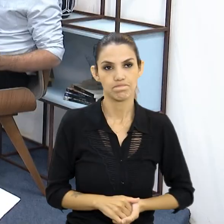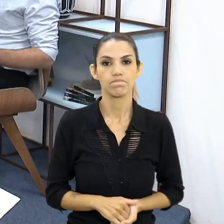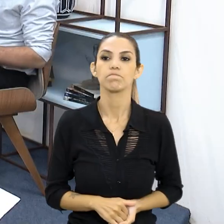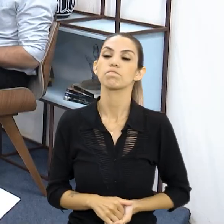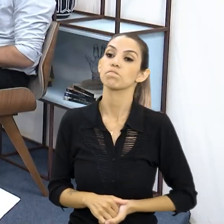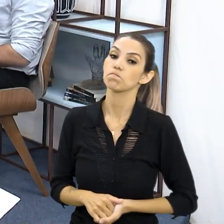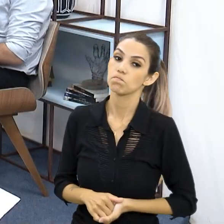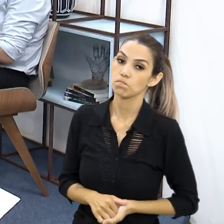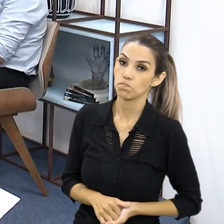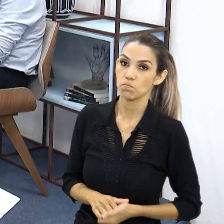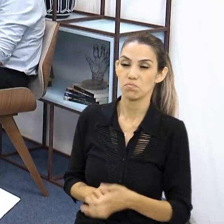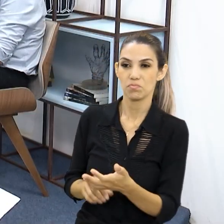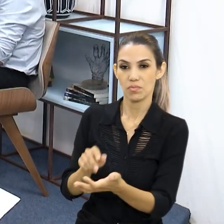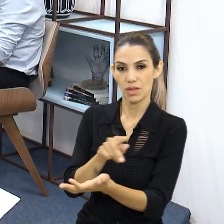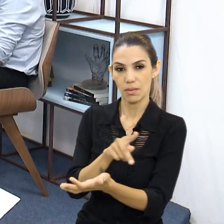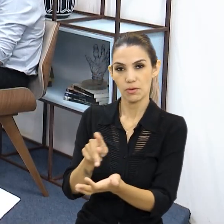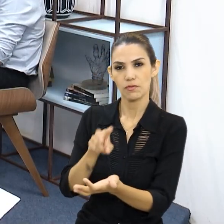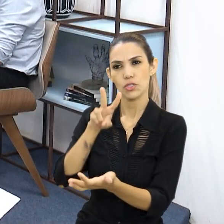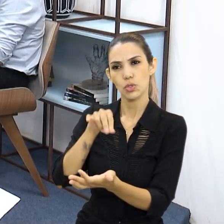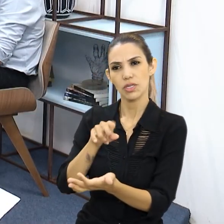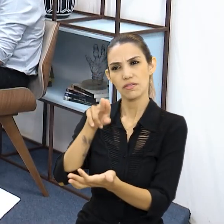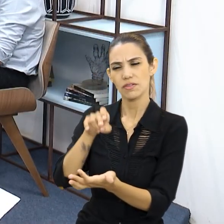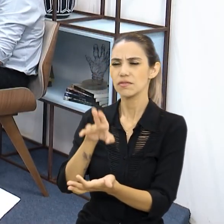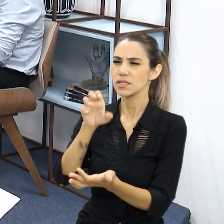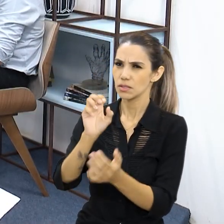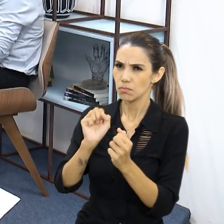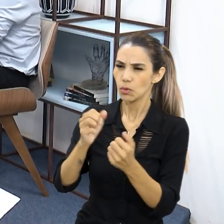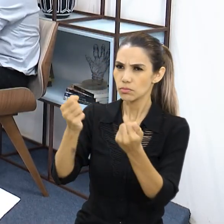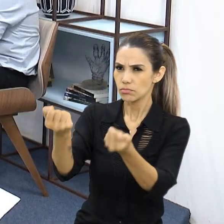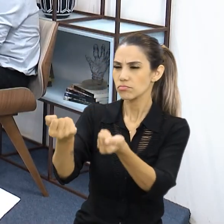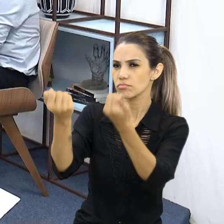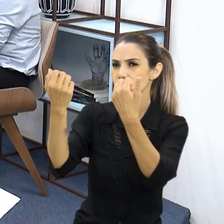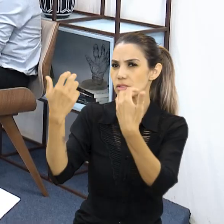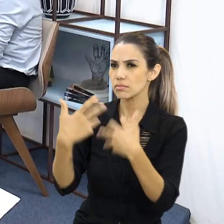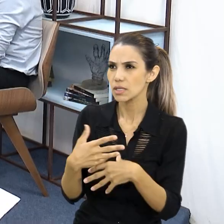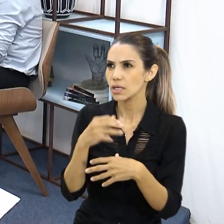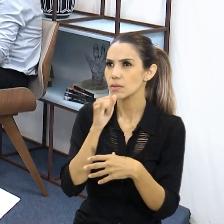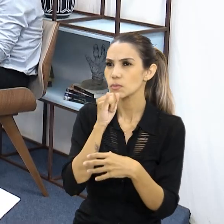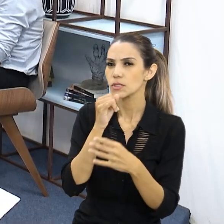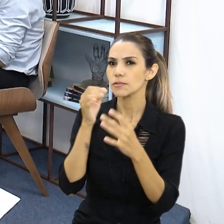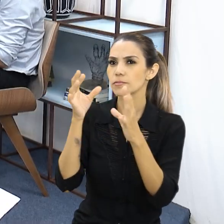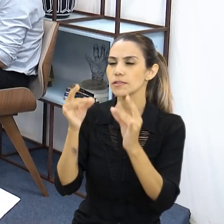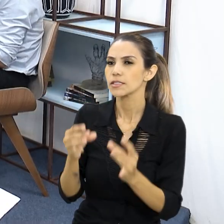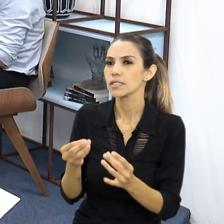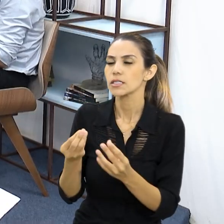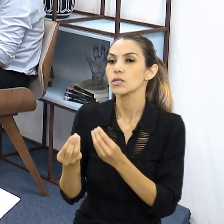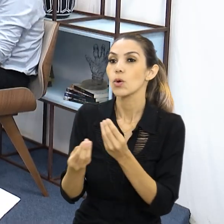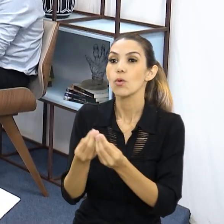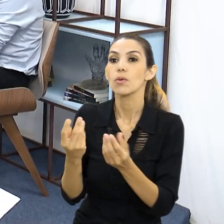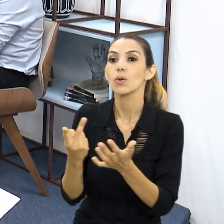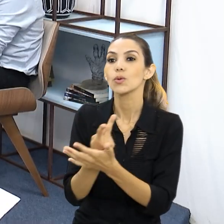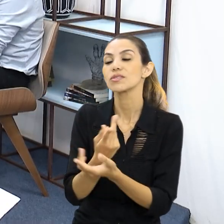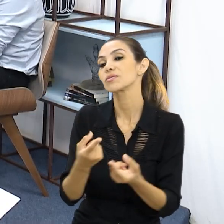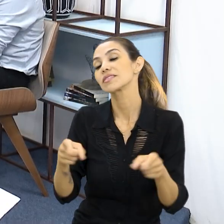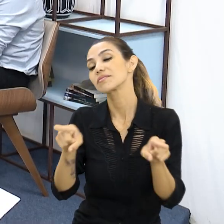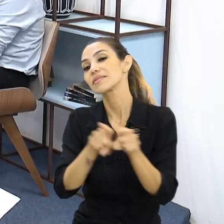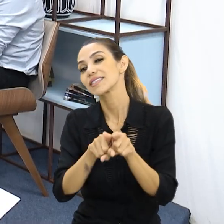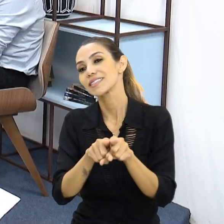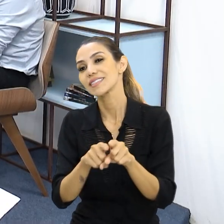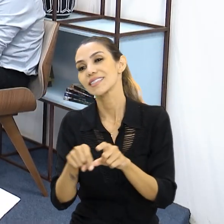professora Viviane vai poder contar para a gente de forma mais direta como se deu essa parceria. Conta para a